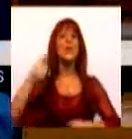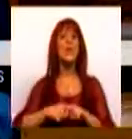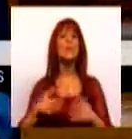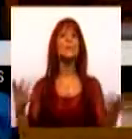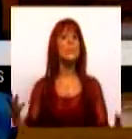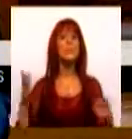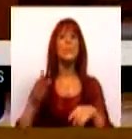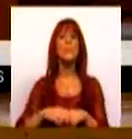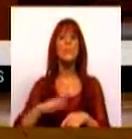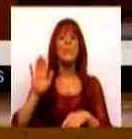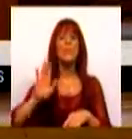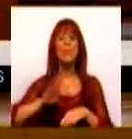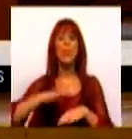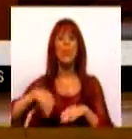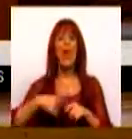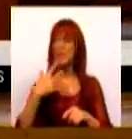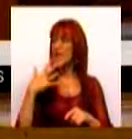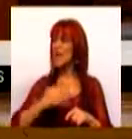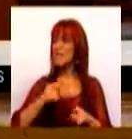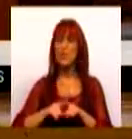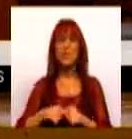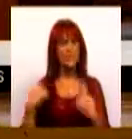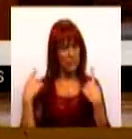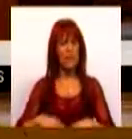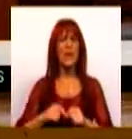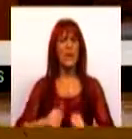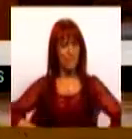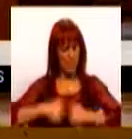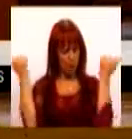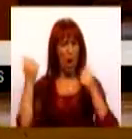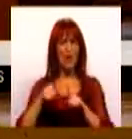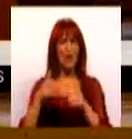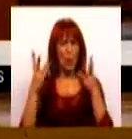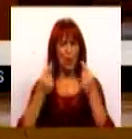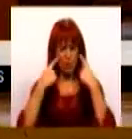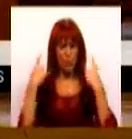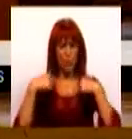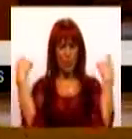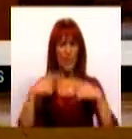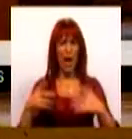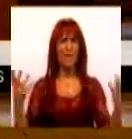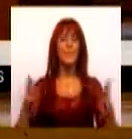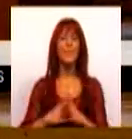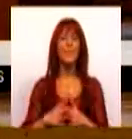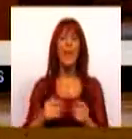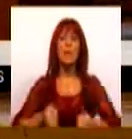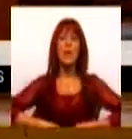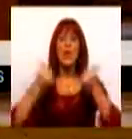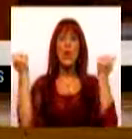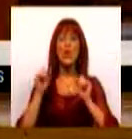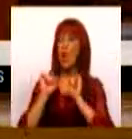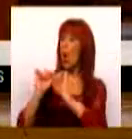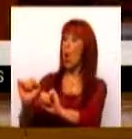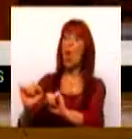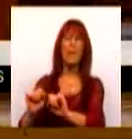parte por causa da credibilidade adquirida pela melhoria das contas públicas. Uma melhoria que a